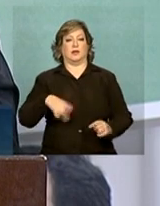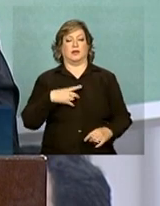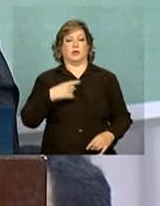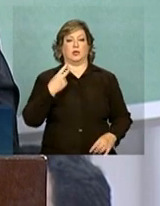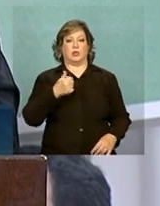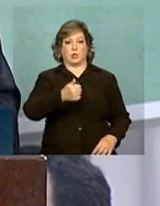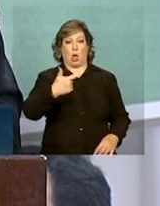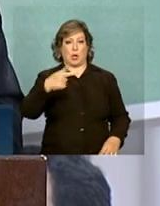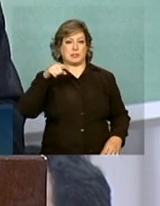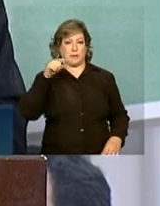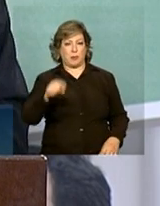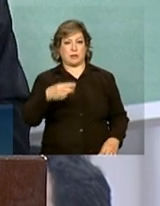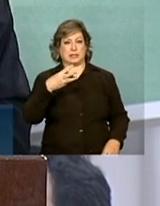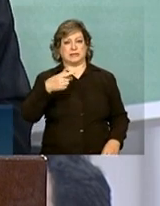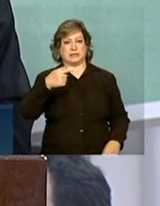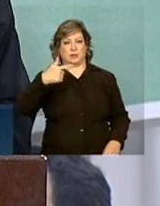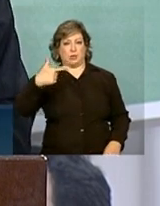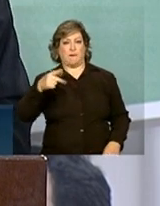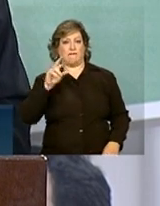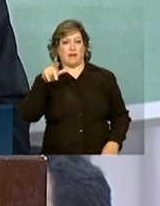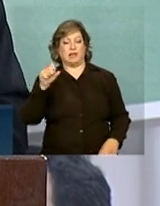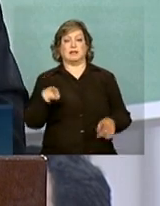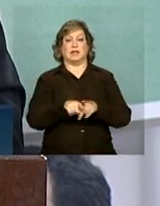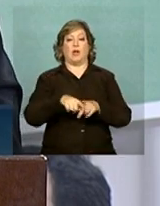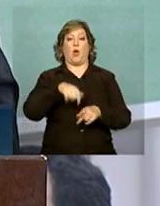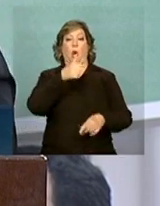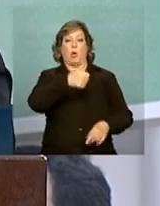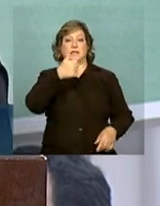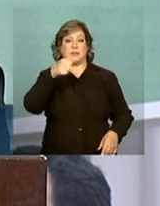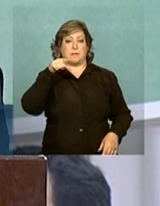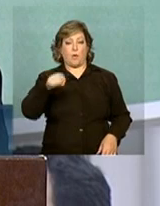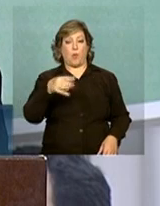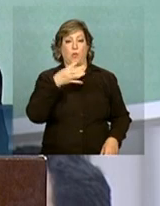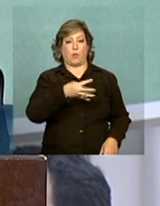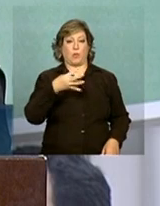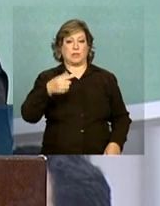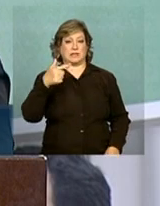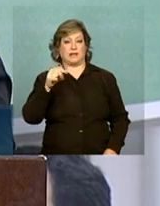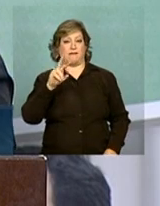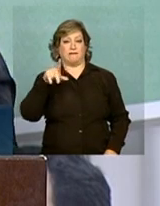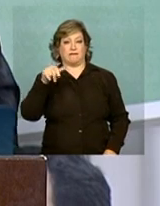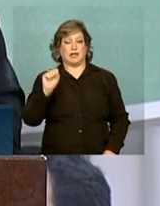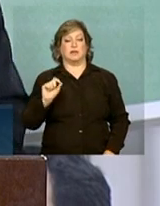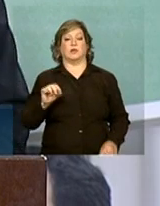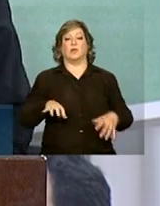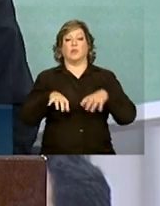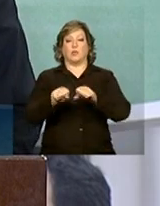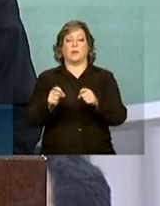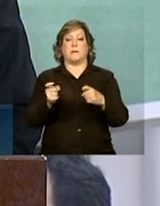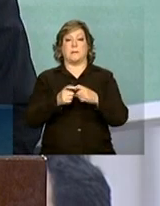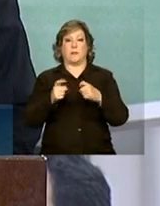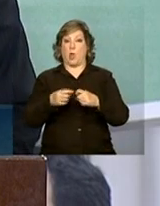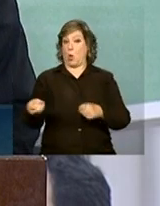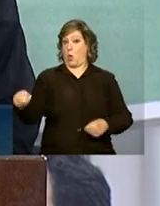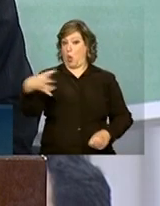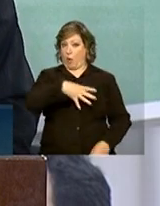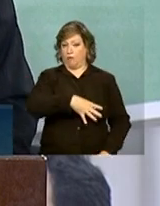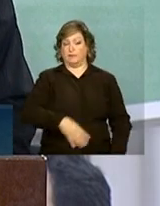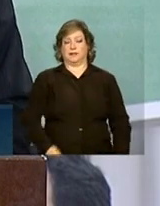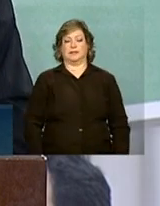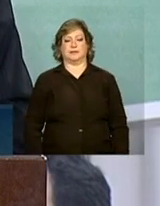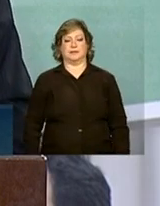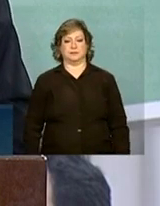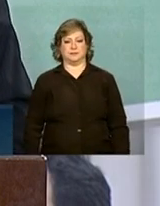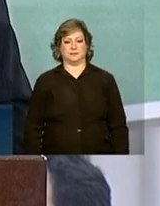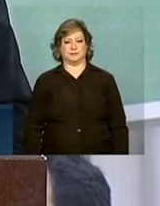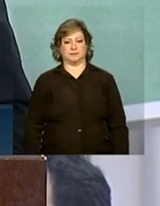12.372 vagas de residentes médicos e 11.447 vagas de graduação em medicina novas. Foi